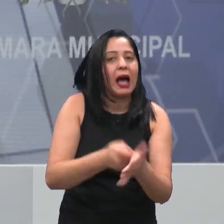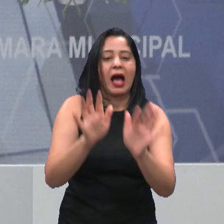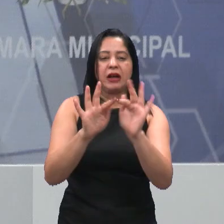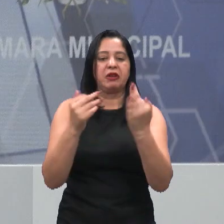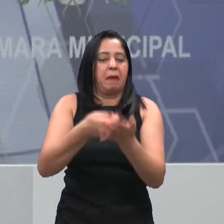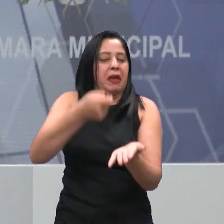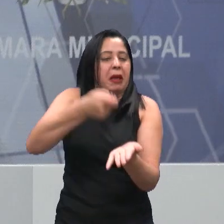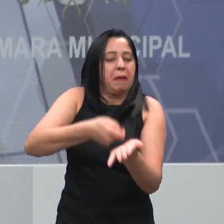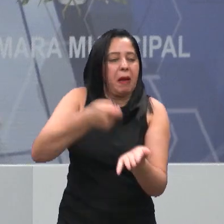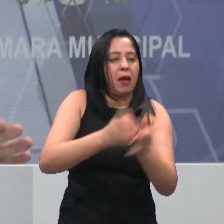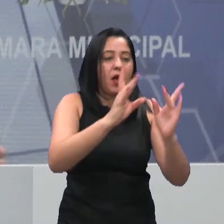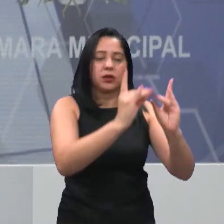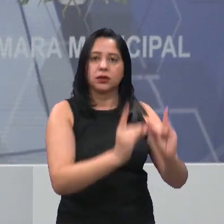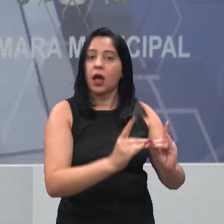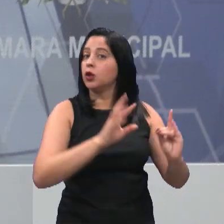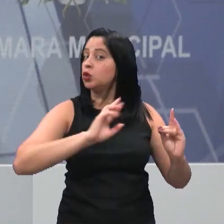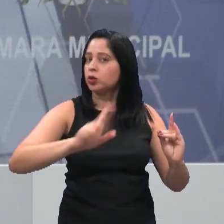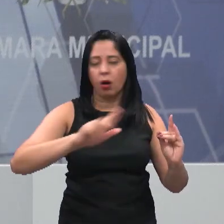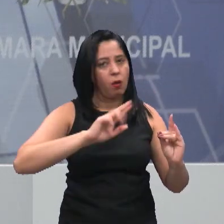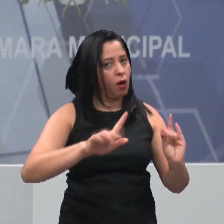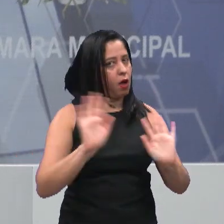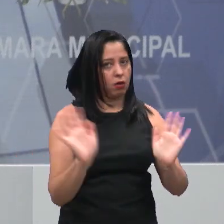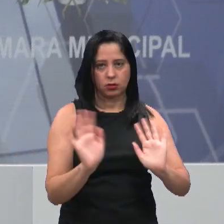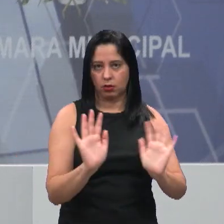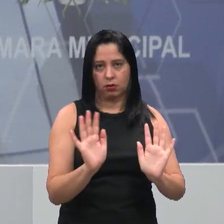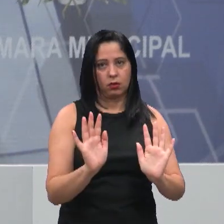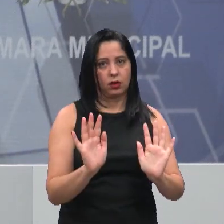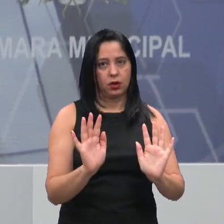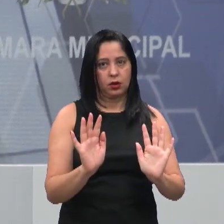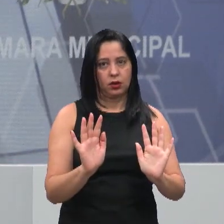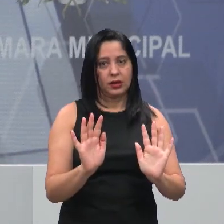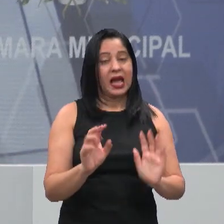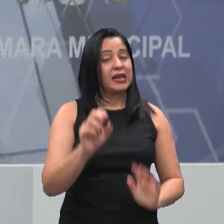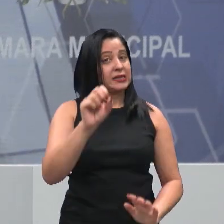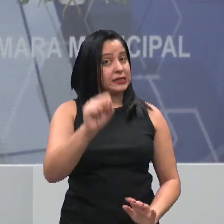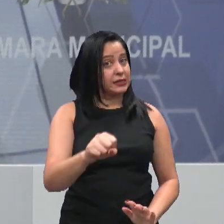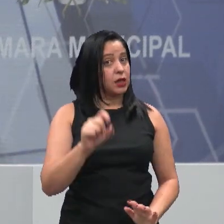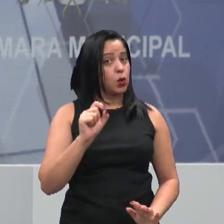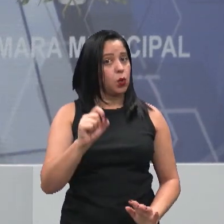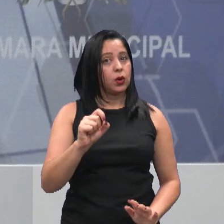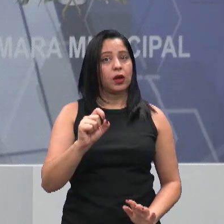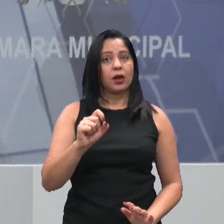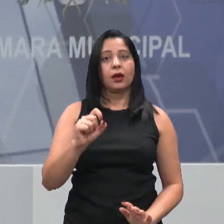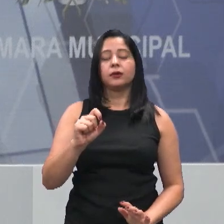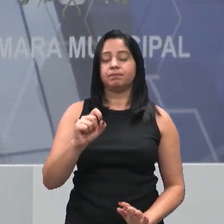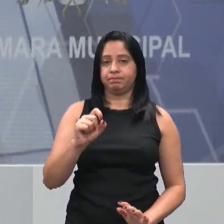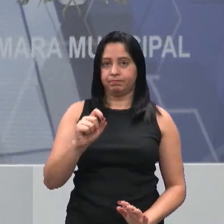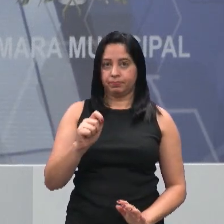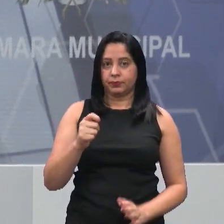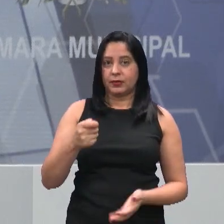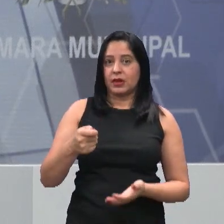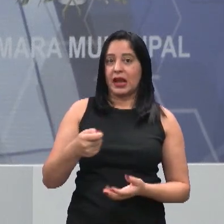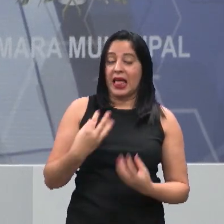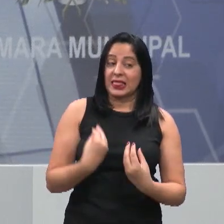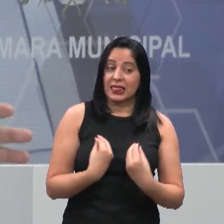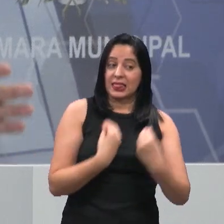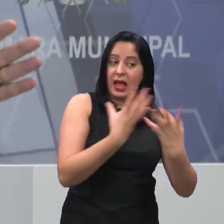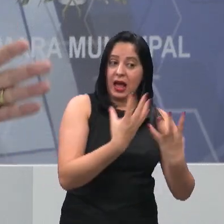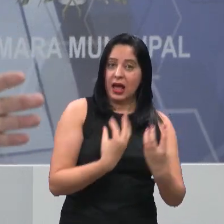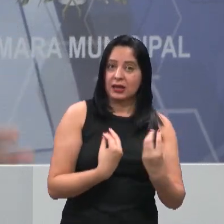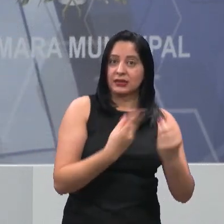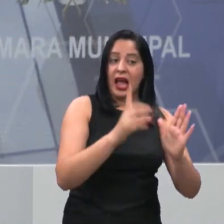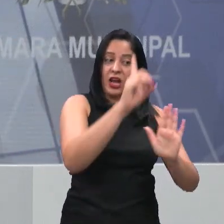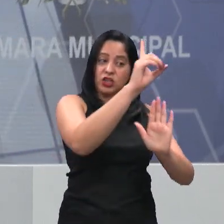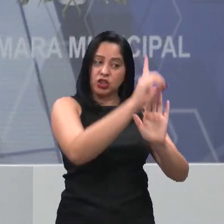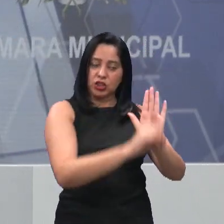sepultamento. Isso não existe no meu projeto. Existe, sim, a obrigatoriedade de dar respeito a todo